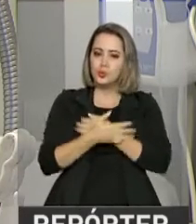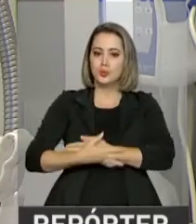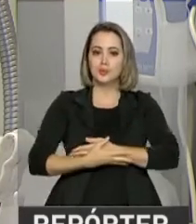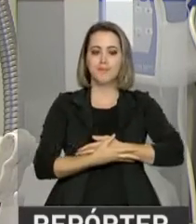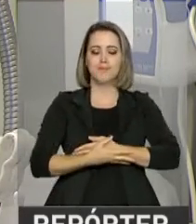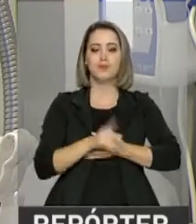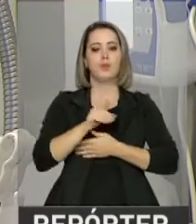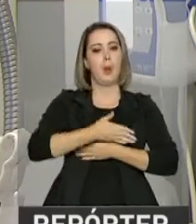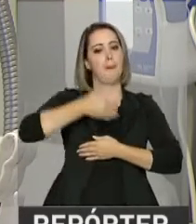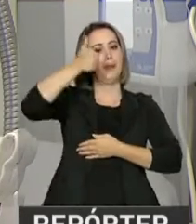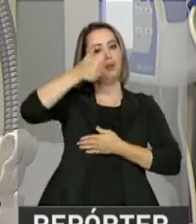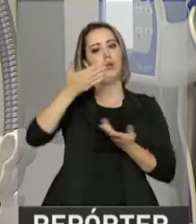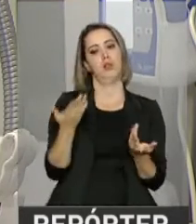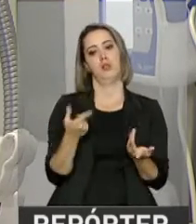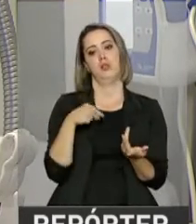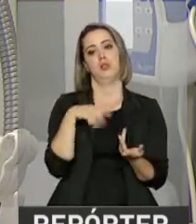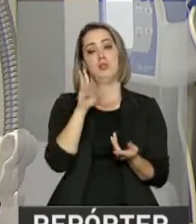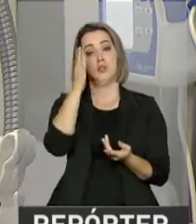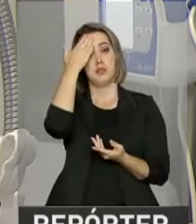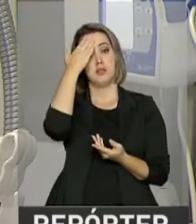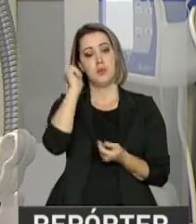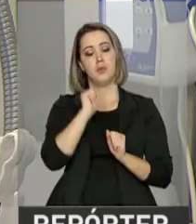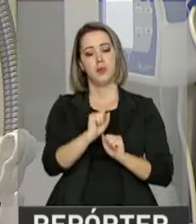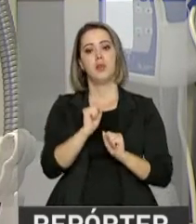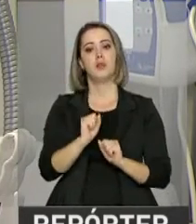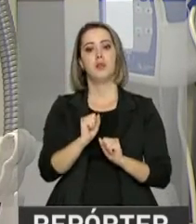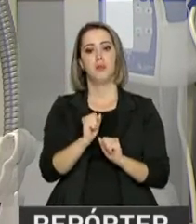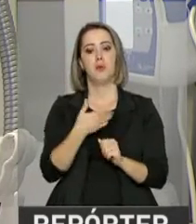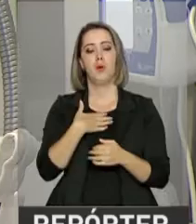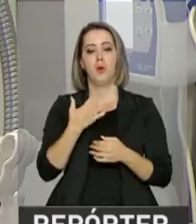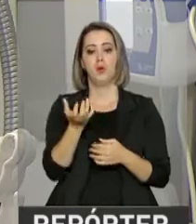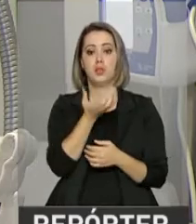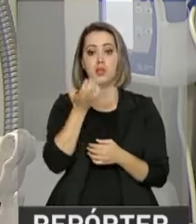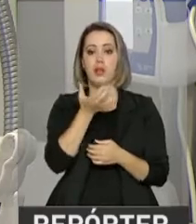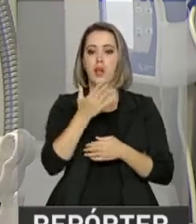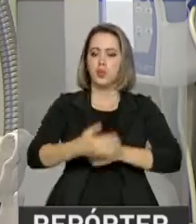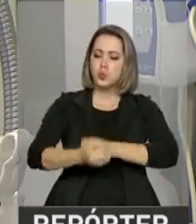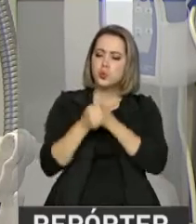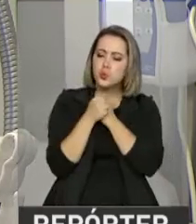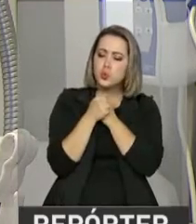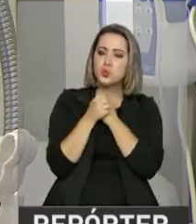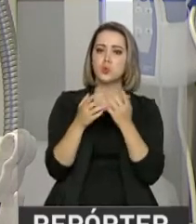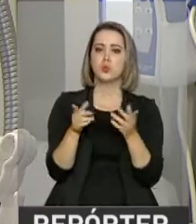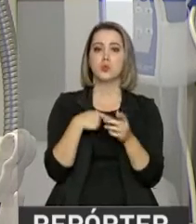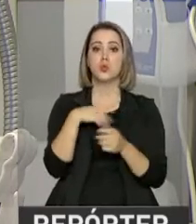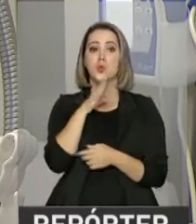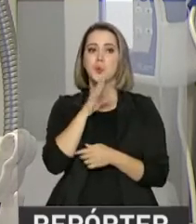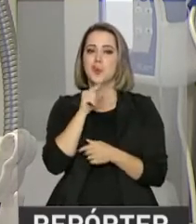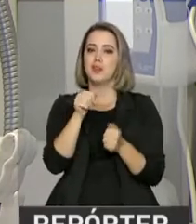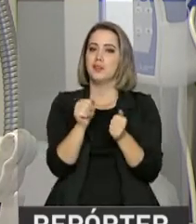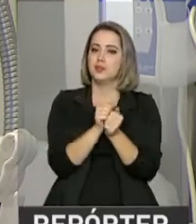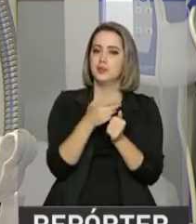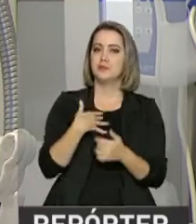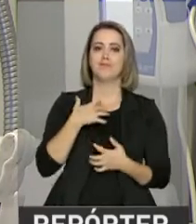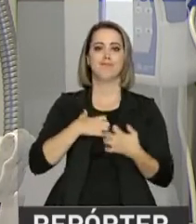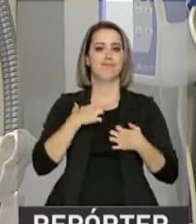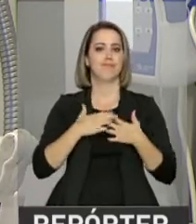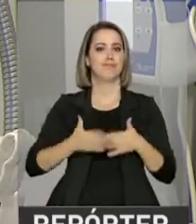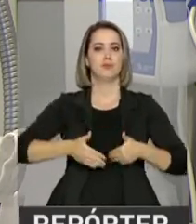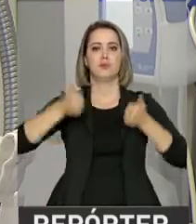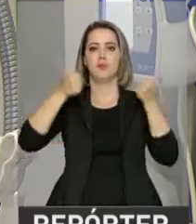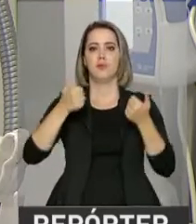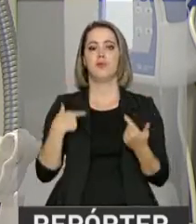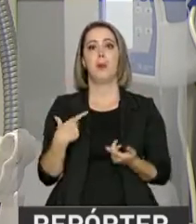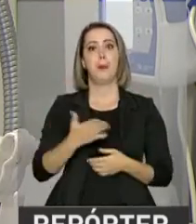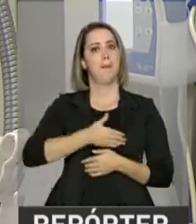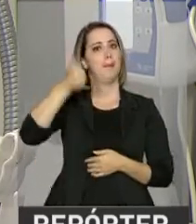melhor, né? De saber que ele já gosta de colo, de que quer colo, de que já reconhece colo, para mim não tem sensação melhor. A